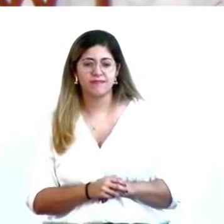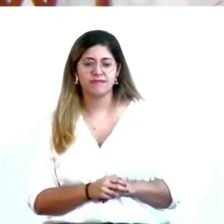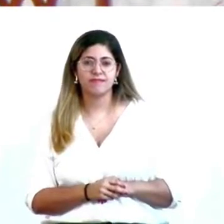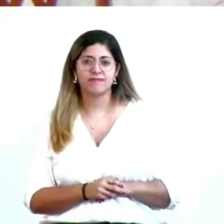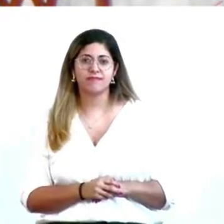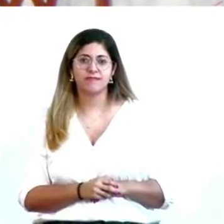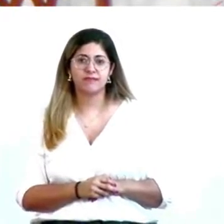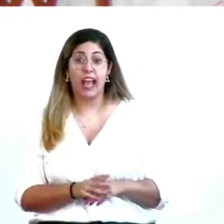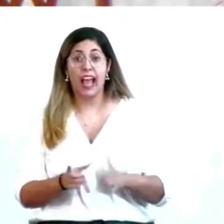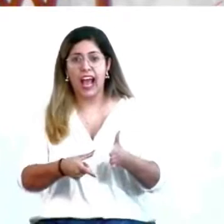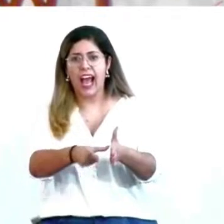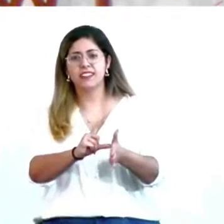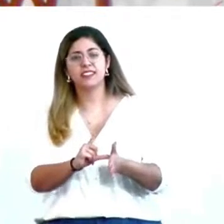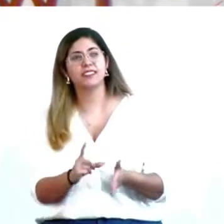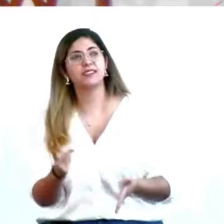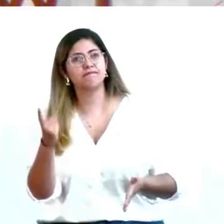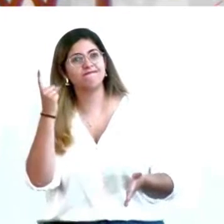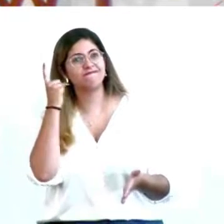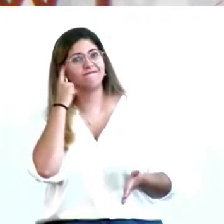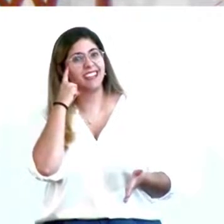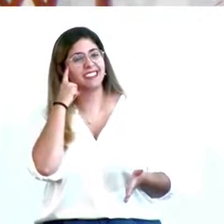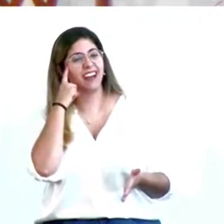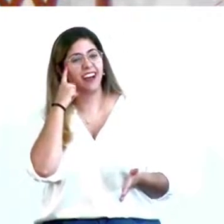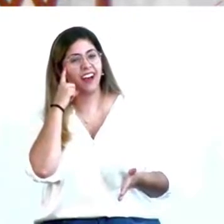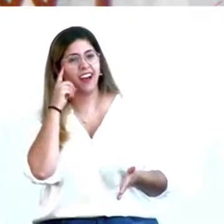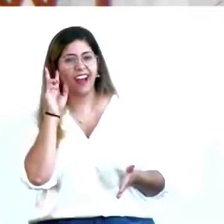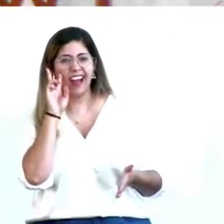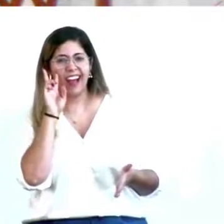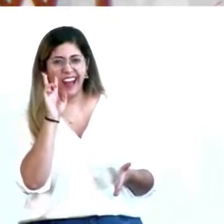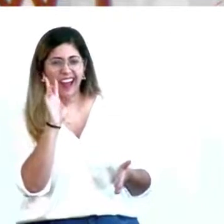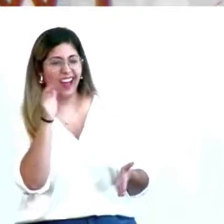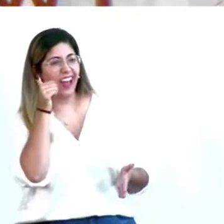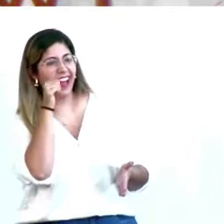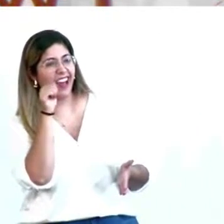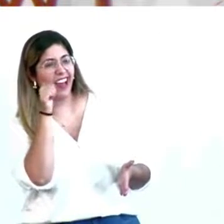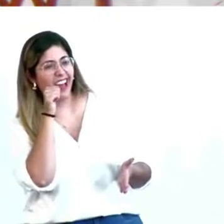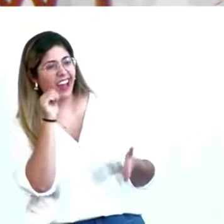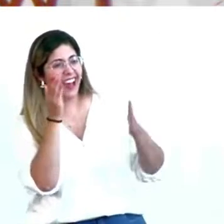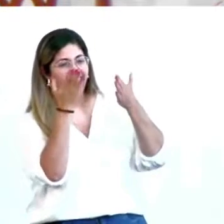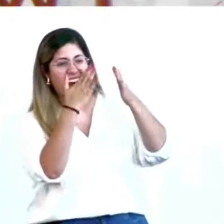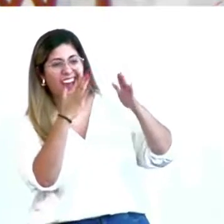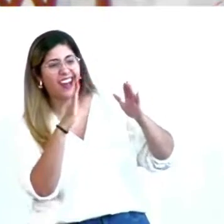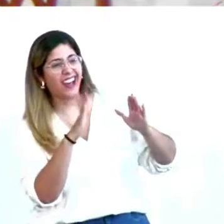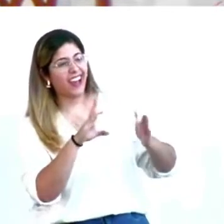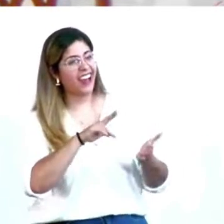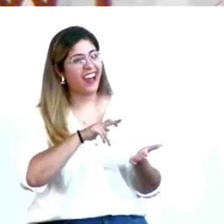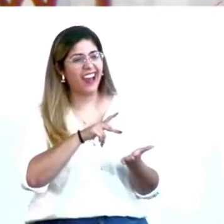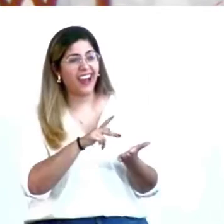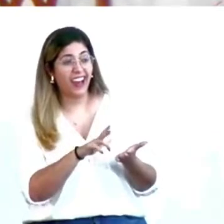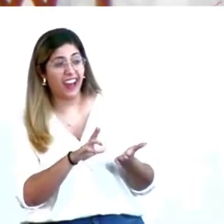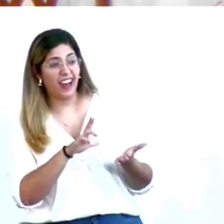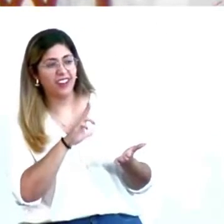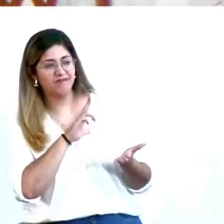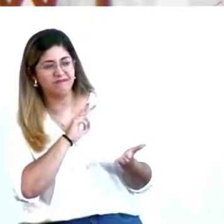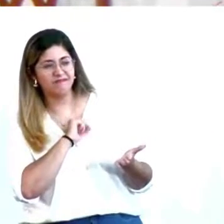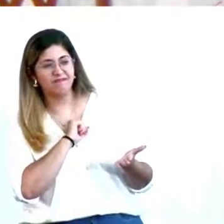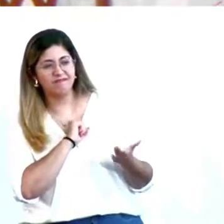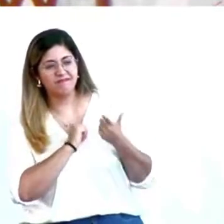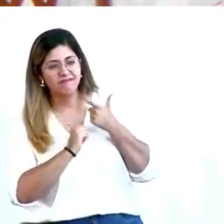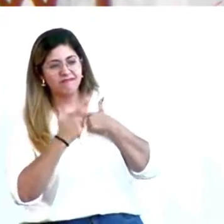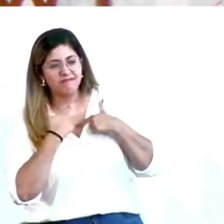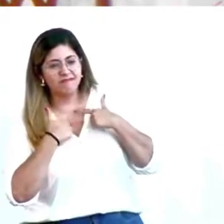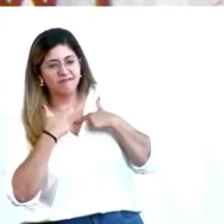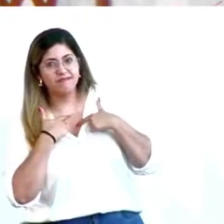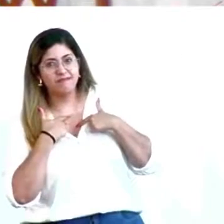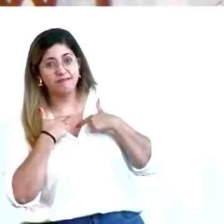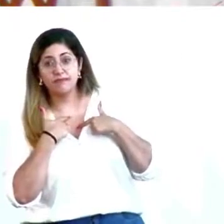Sabe quando você olhou para aquela mulher com olhar impuro? Você adulterou com ela, não é isso que o texto bíblico diz